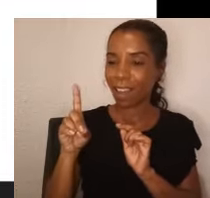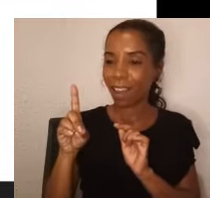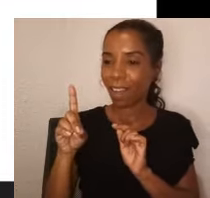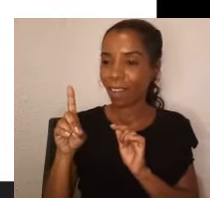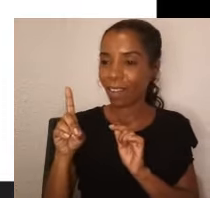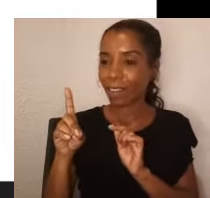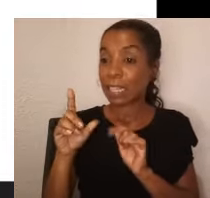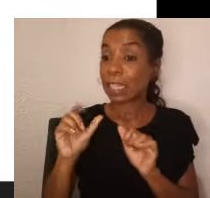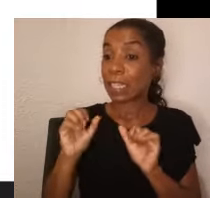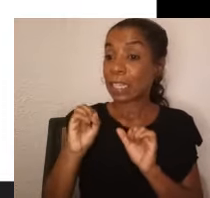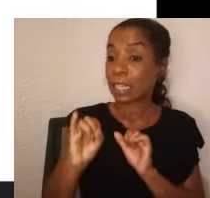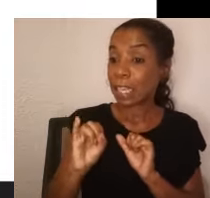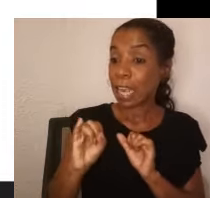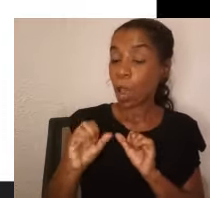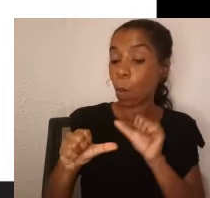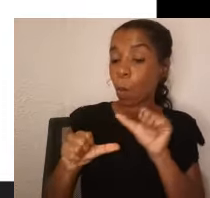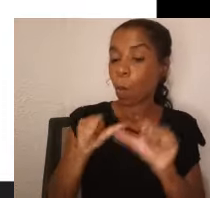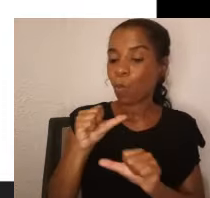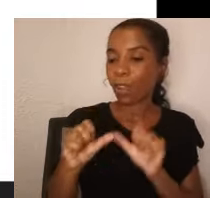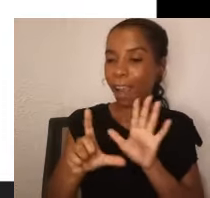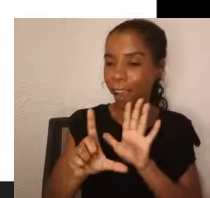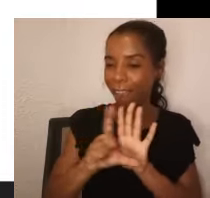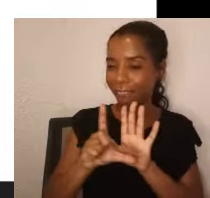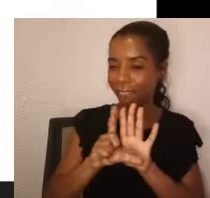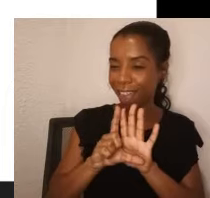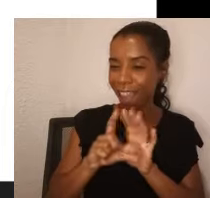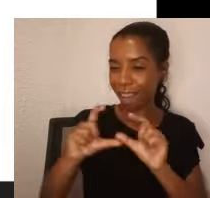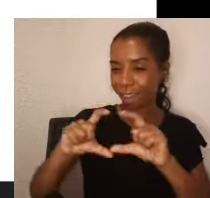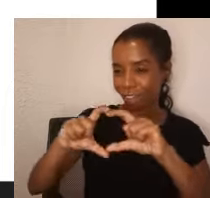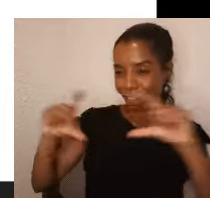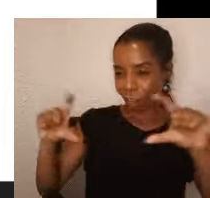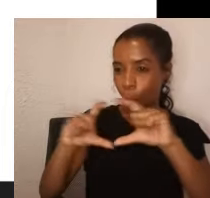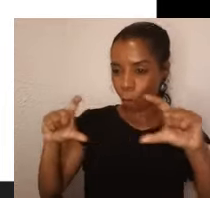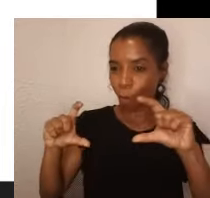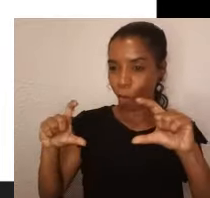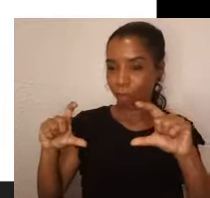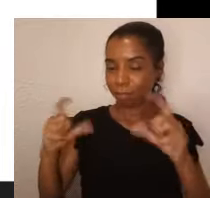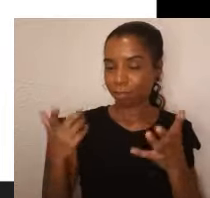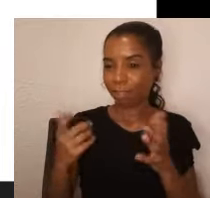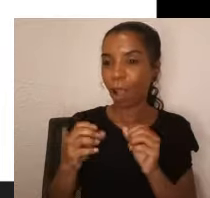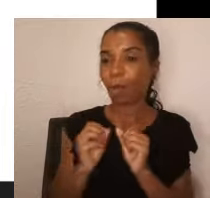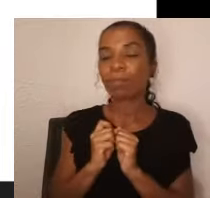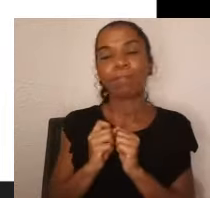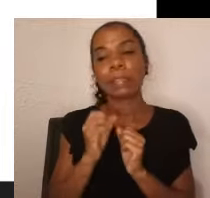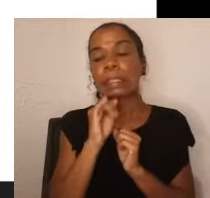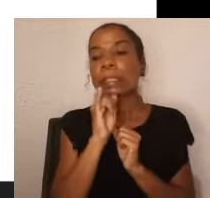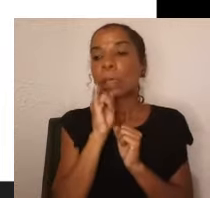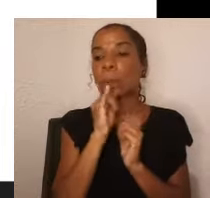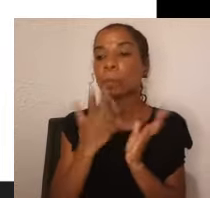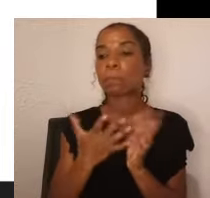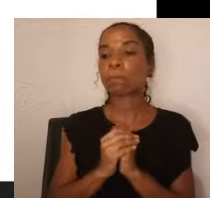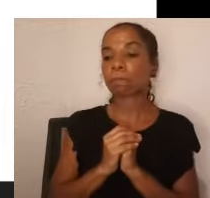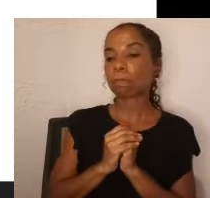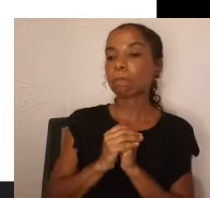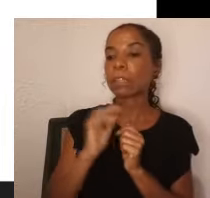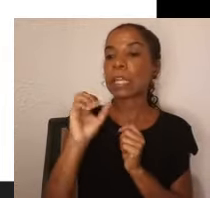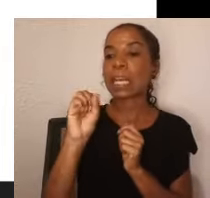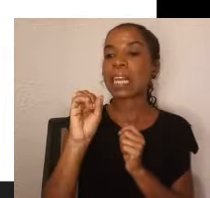ela vai mudar, né? Eu vou mudar a lei dela e eu vou passar a defini-la no ponto zero. Então, ela vai